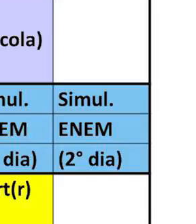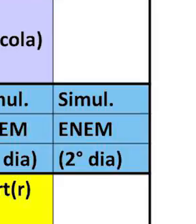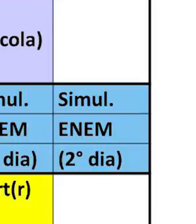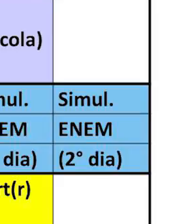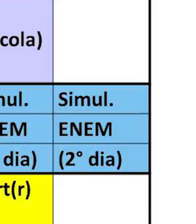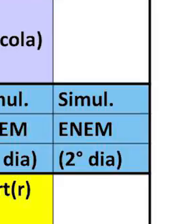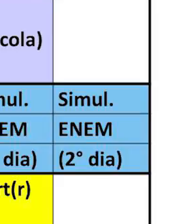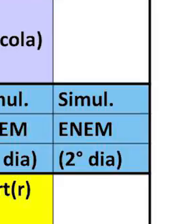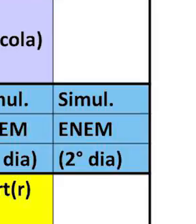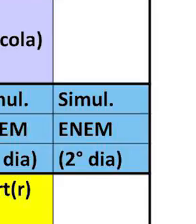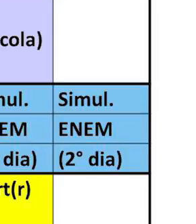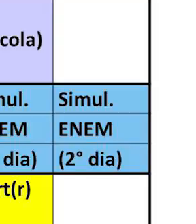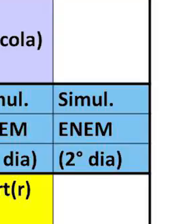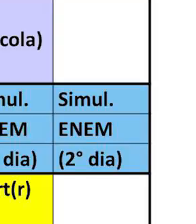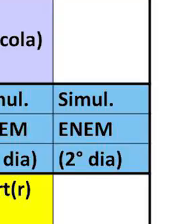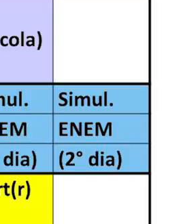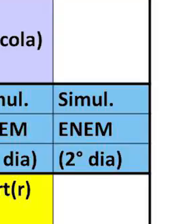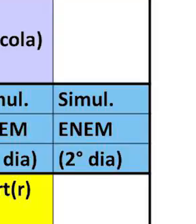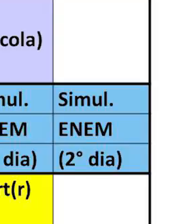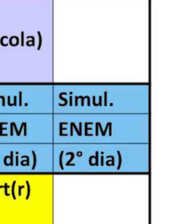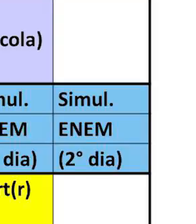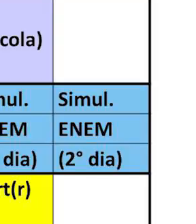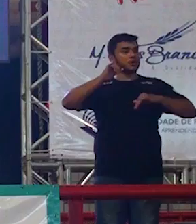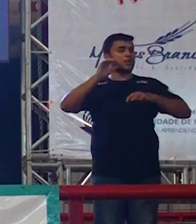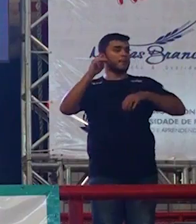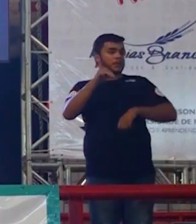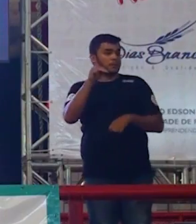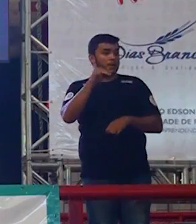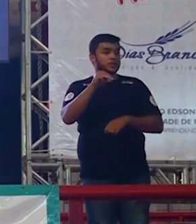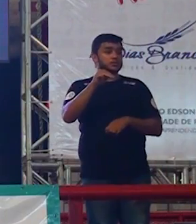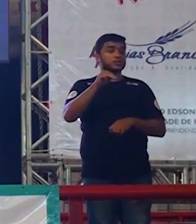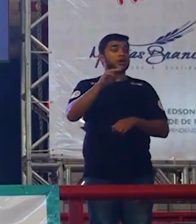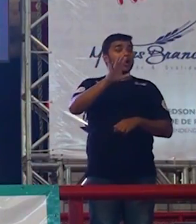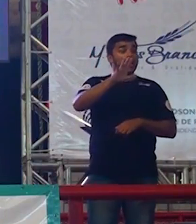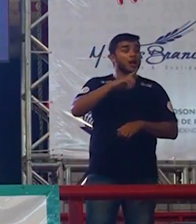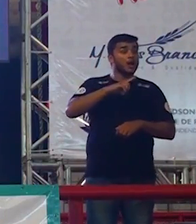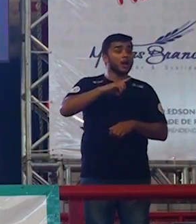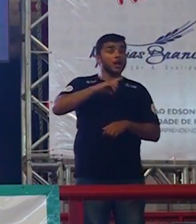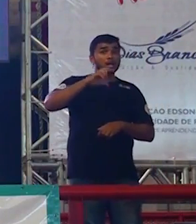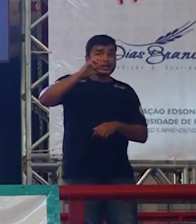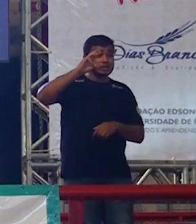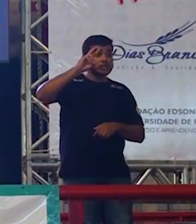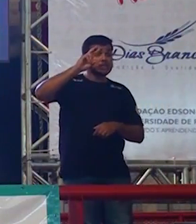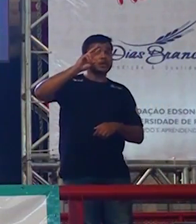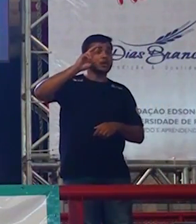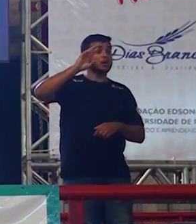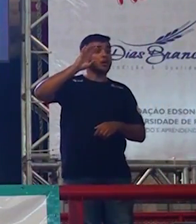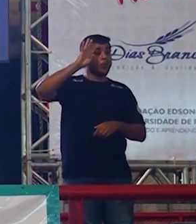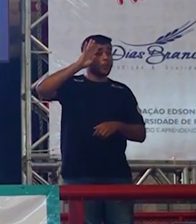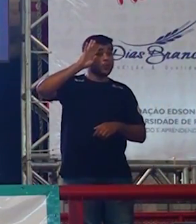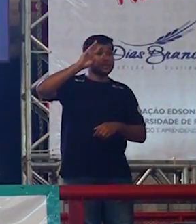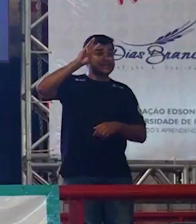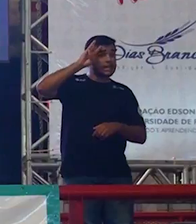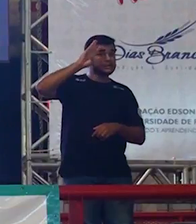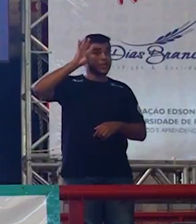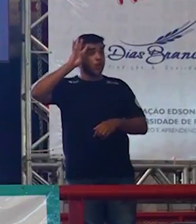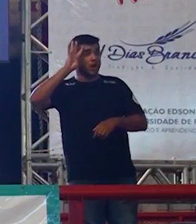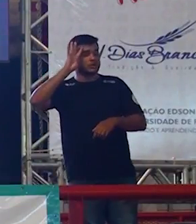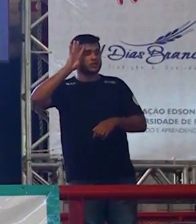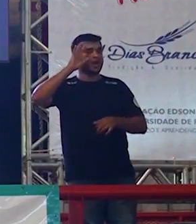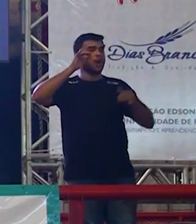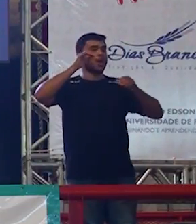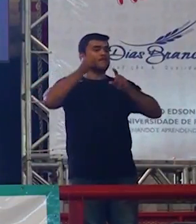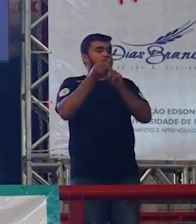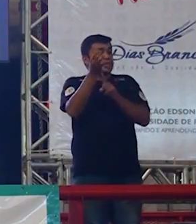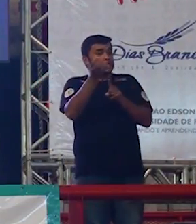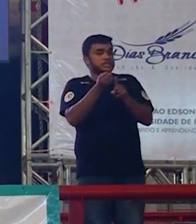terça, matemática segunda e terça, biologia segunda e terça, física estudou terça e quarta. Ó. Sempre que ele estuda num